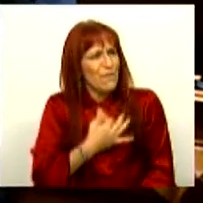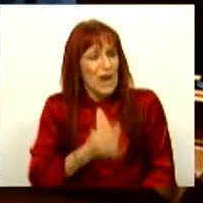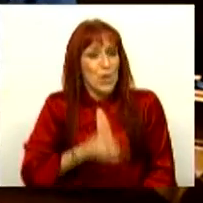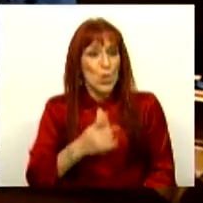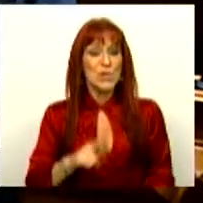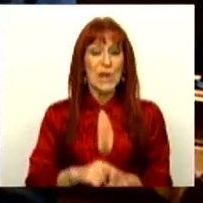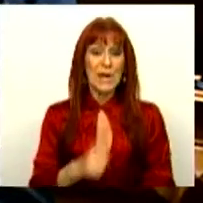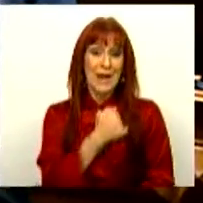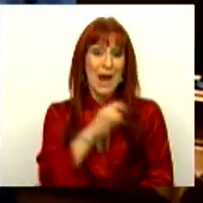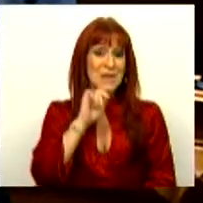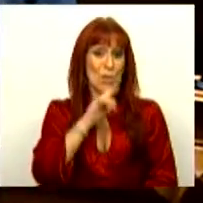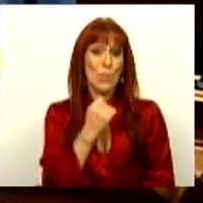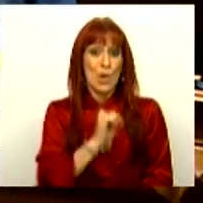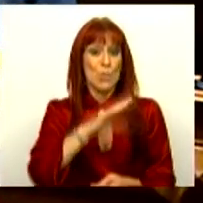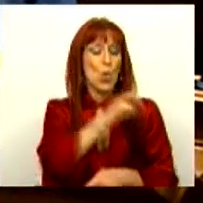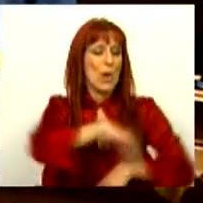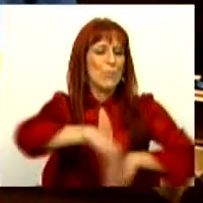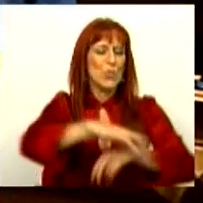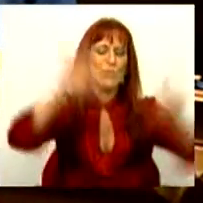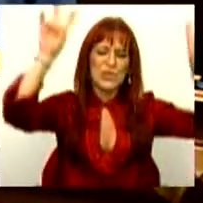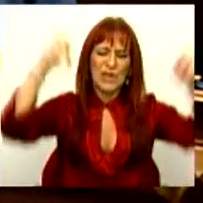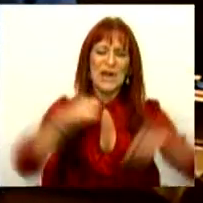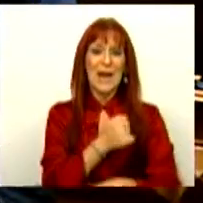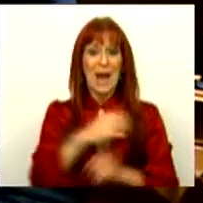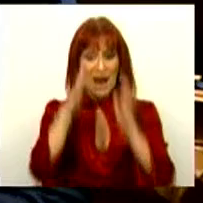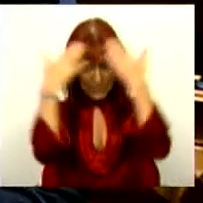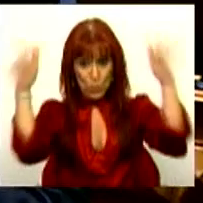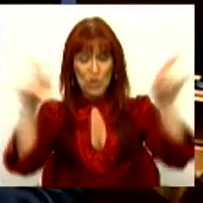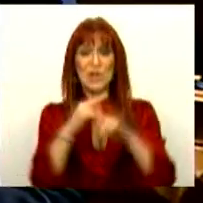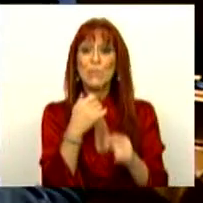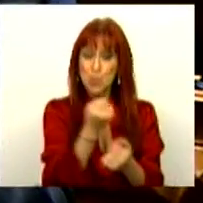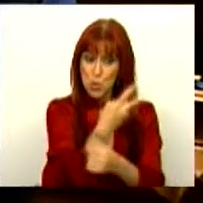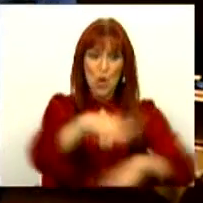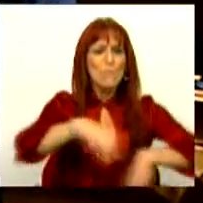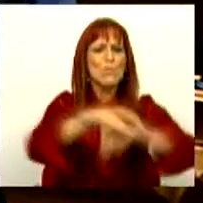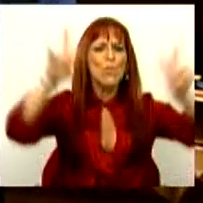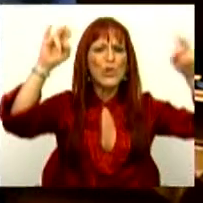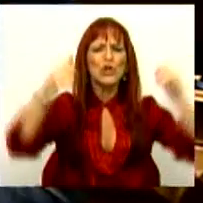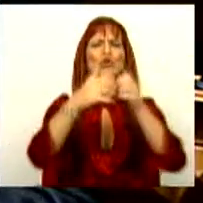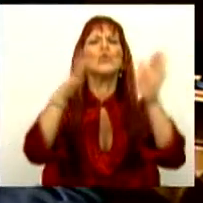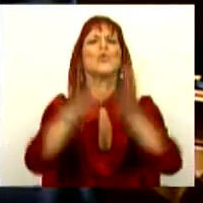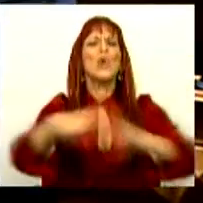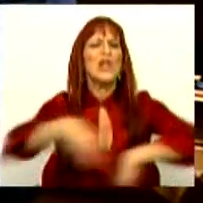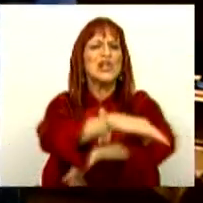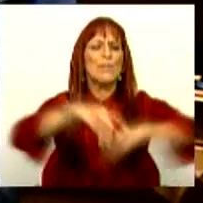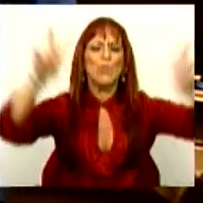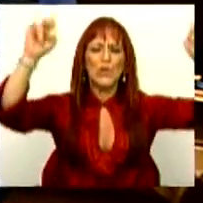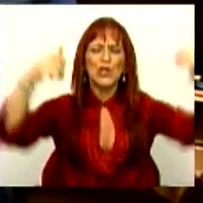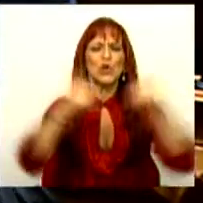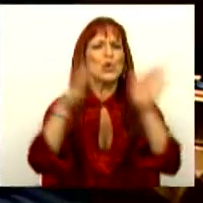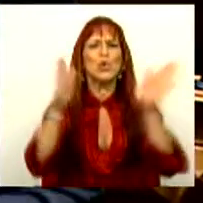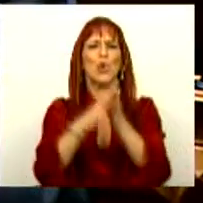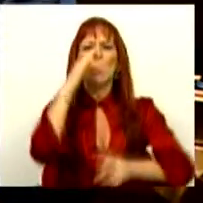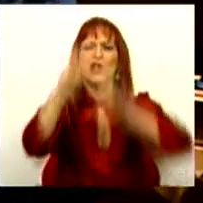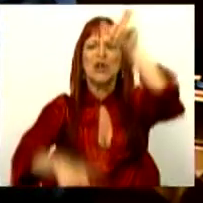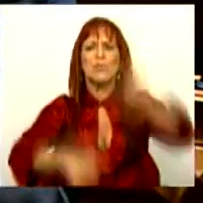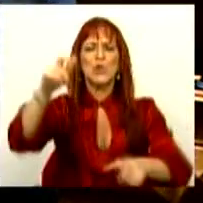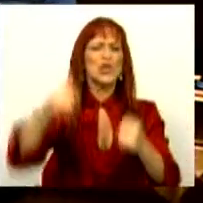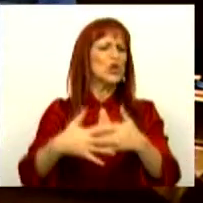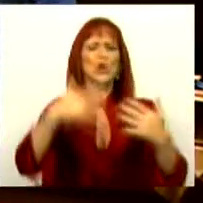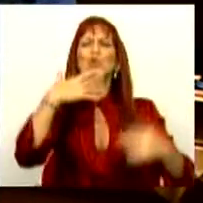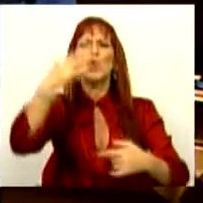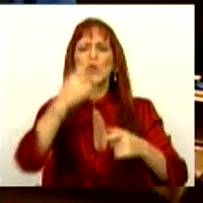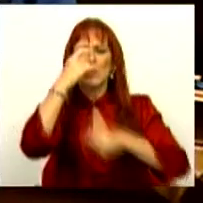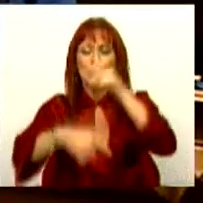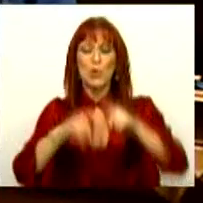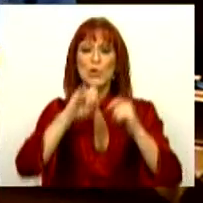Na casa do pai há muitas moradas, na casa da democracia também tem que haver muitas moradas. Todas as moradas, para todos os cidadãos, para que todos os